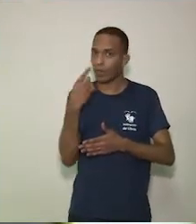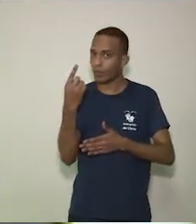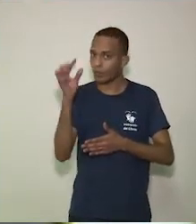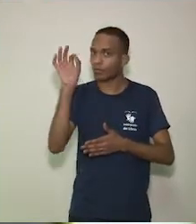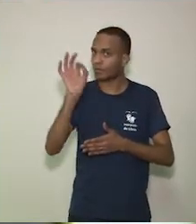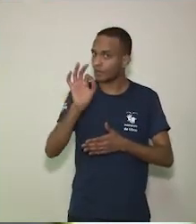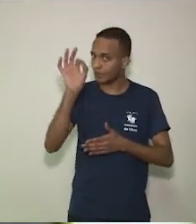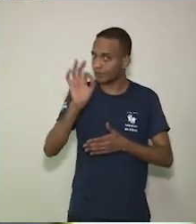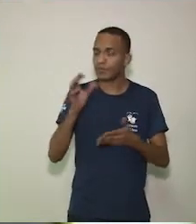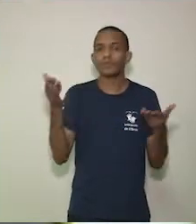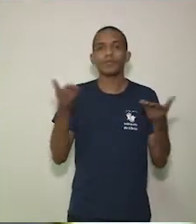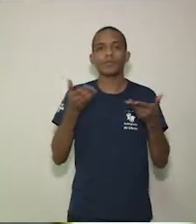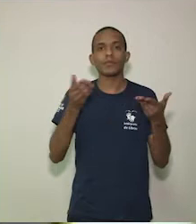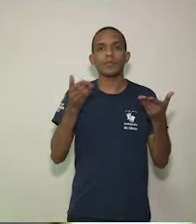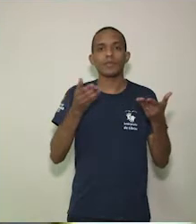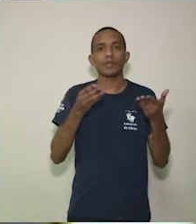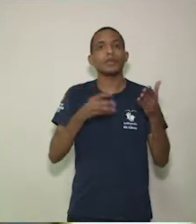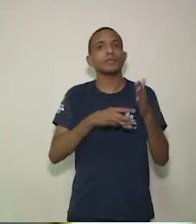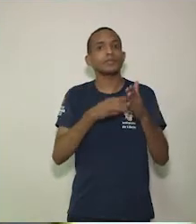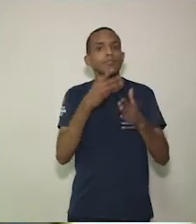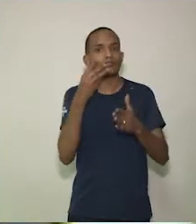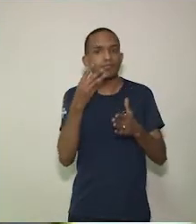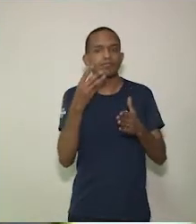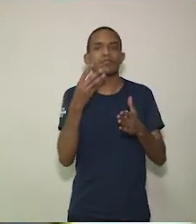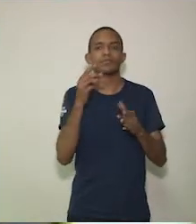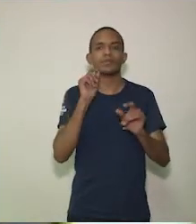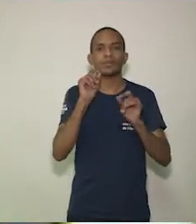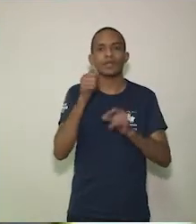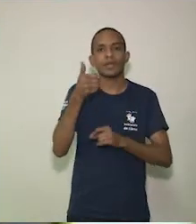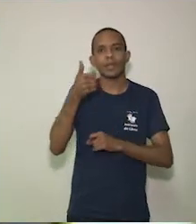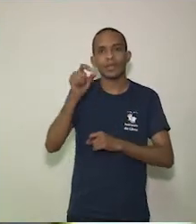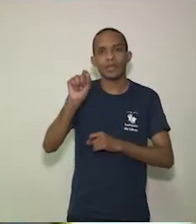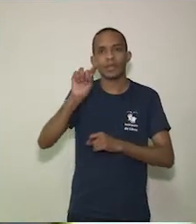11,1% e agora na fase 3 de